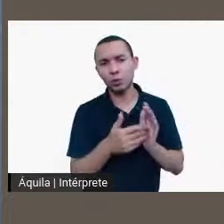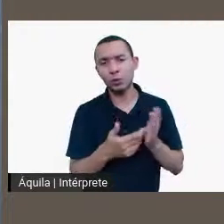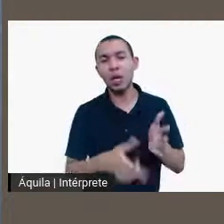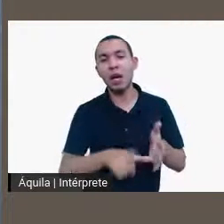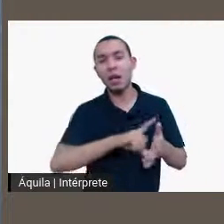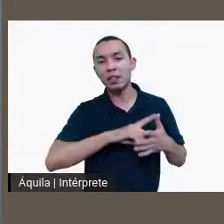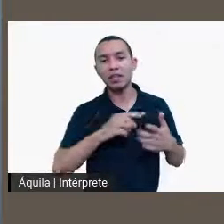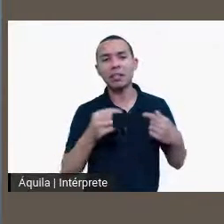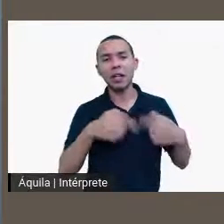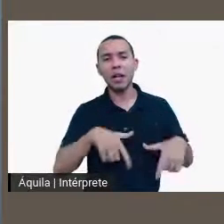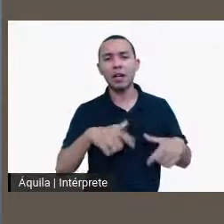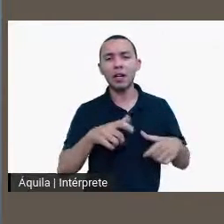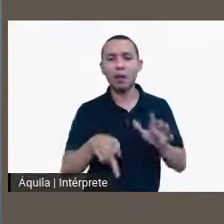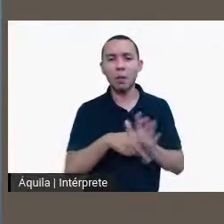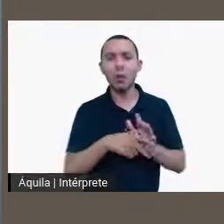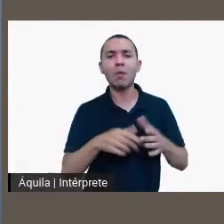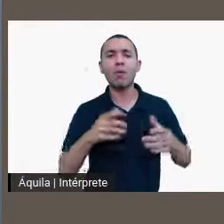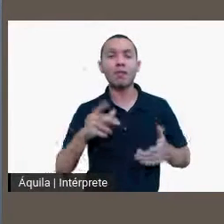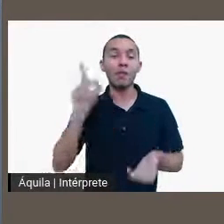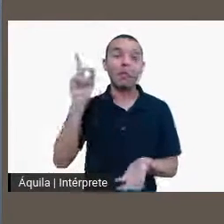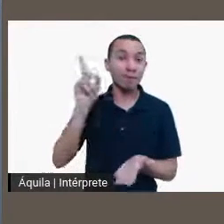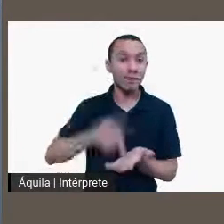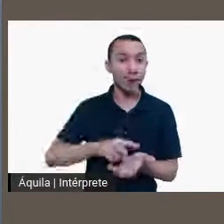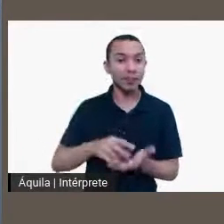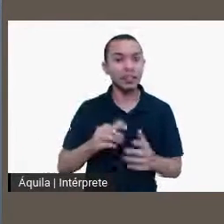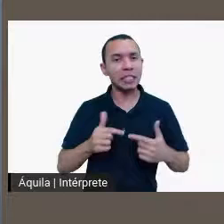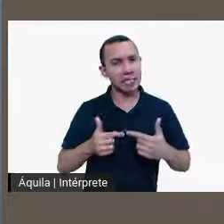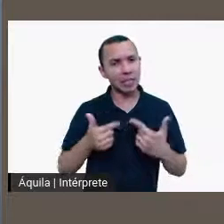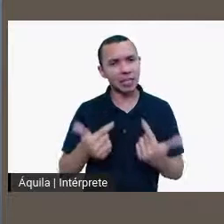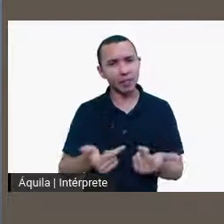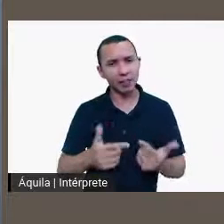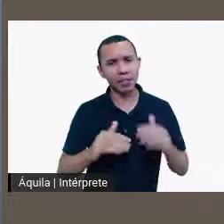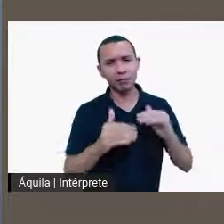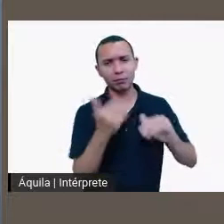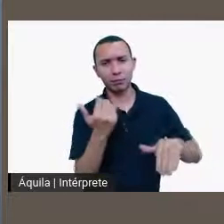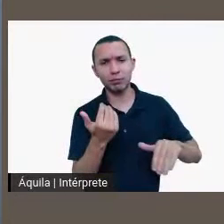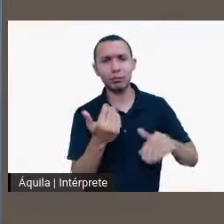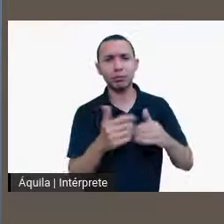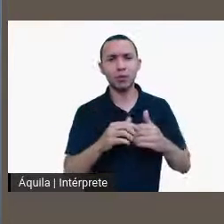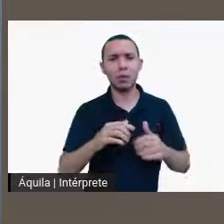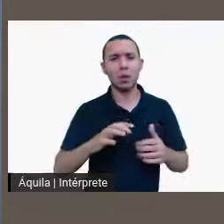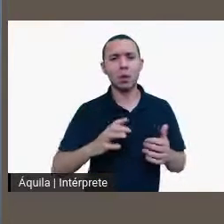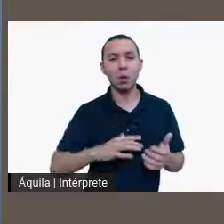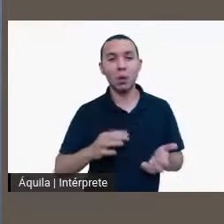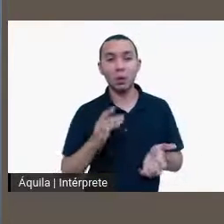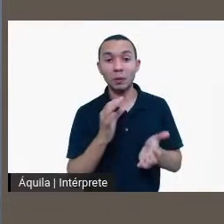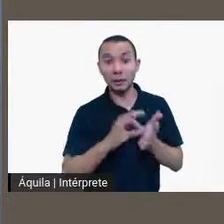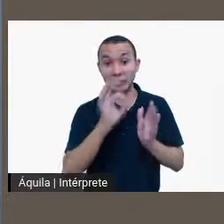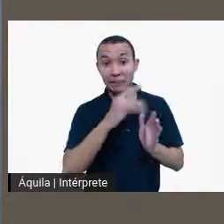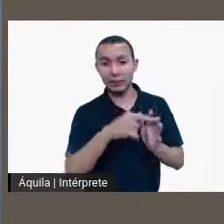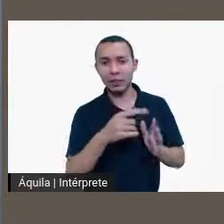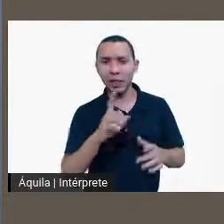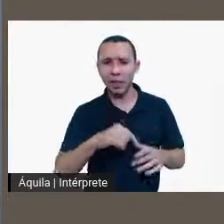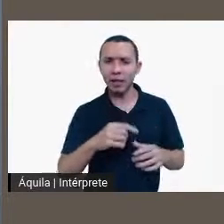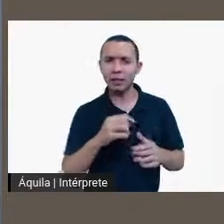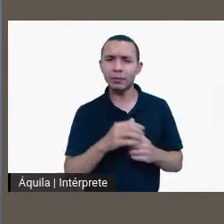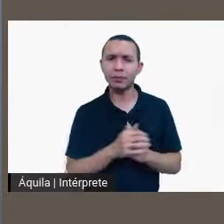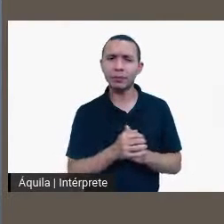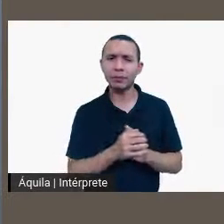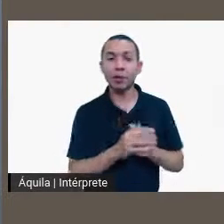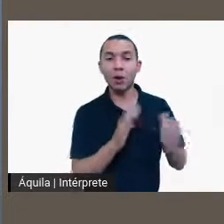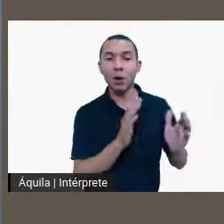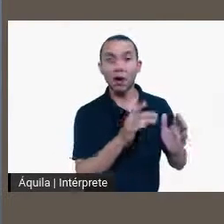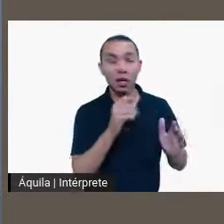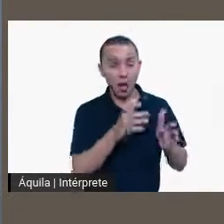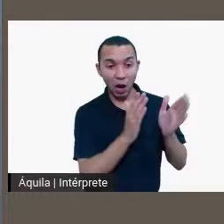o lugar da verdade. Portanto, defender a discórdia e o disparate na suposta origem implica desorganizar o que estava